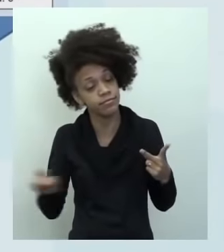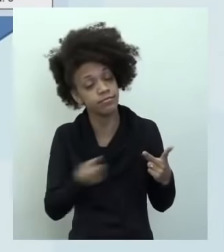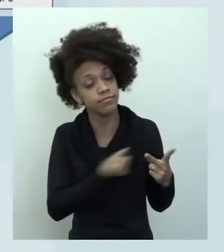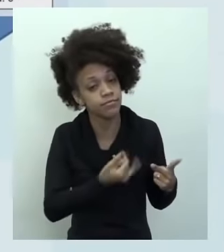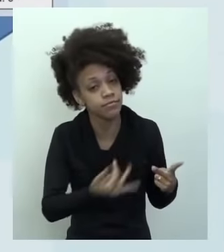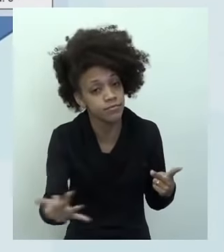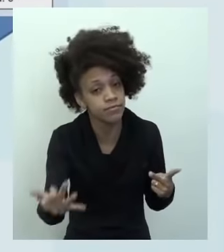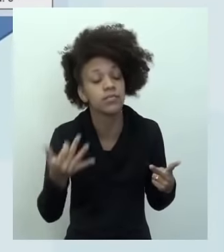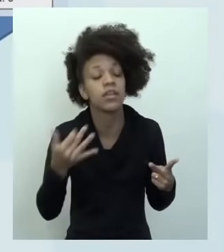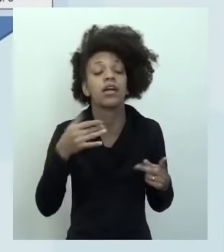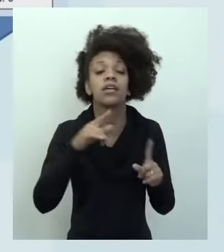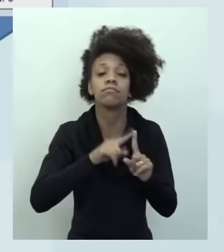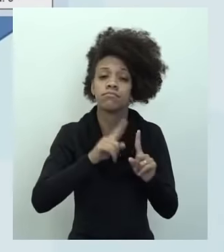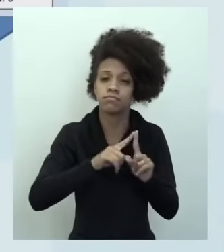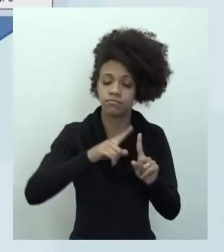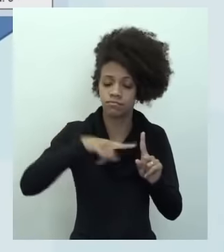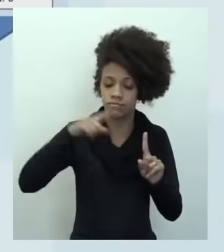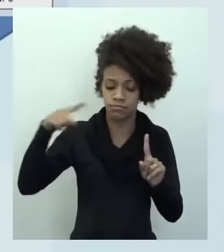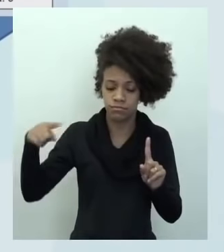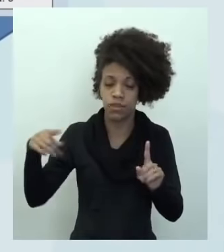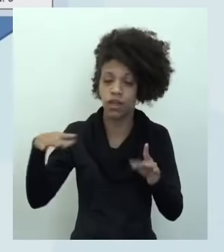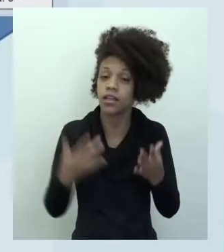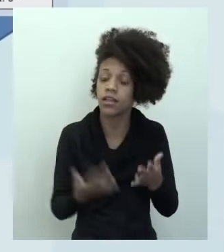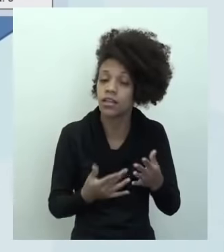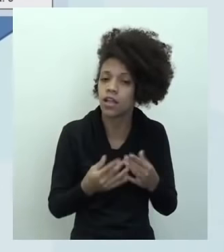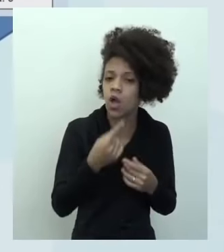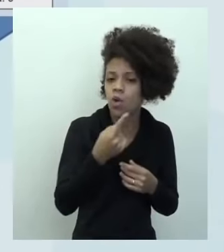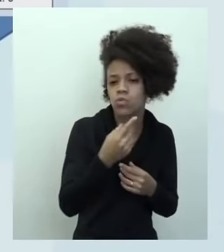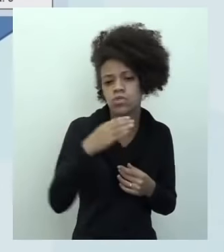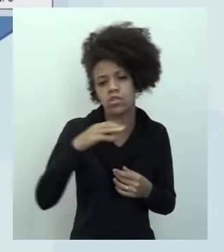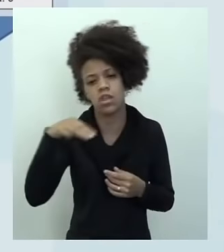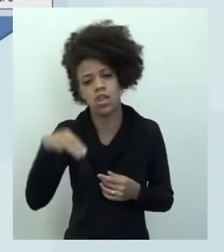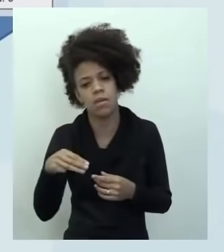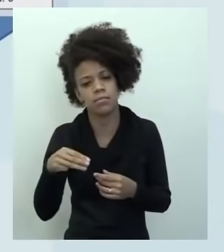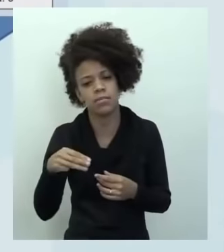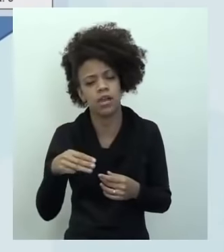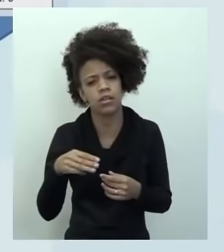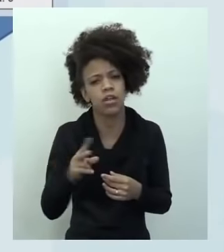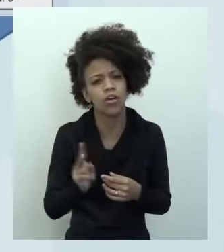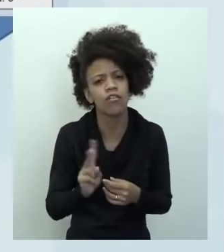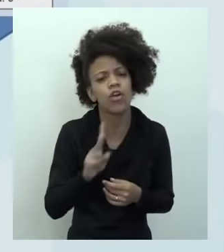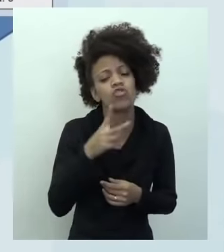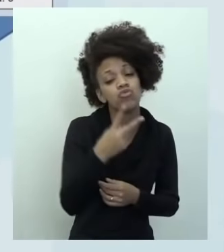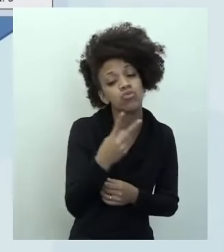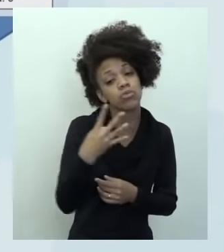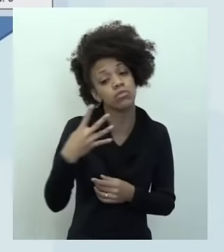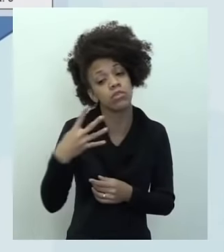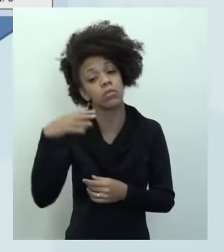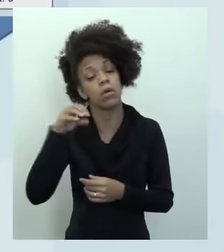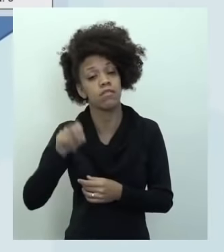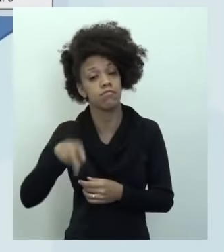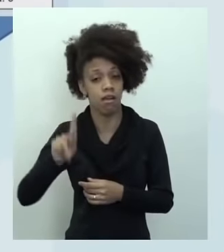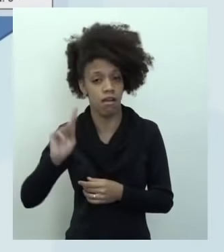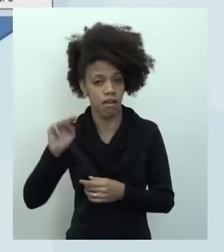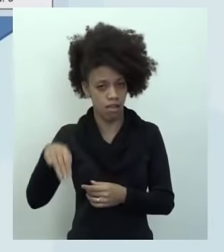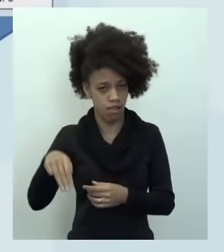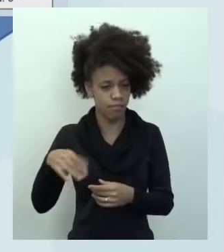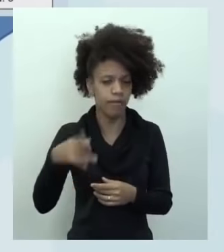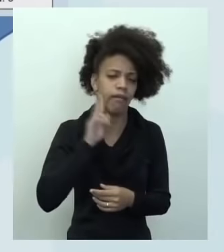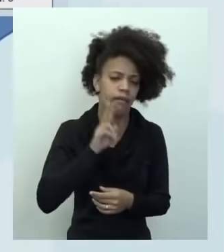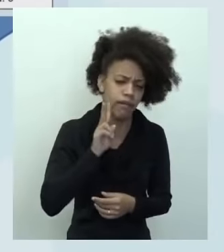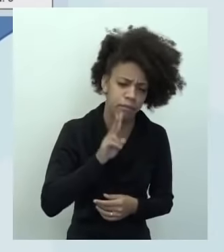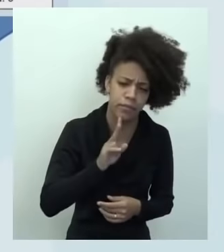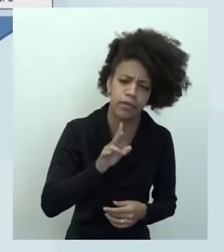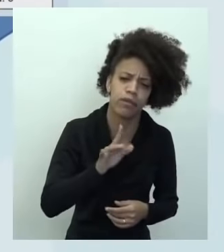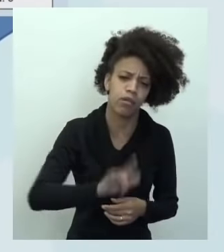escala gráfica, ela representa que 1 centímetro tem um valor de 240 quilômetros. Tá ok? Lembrando, lógico, que esse